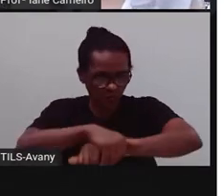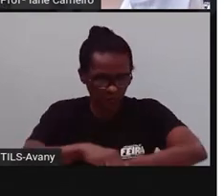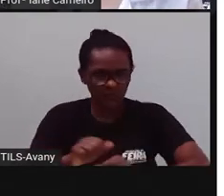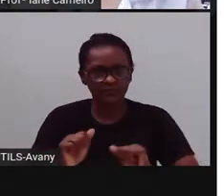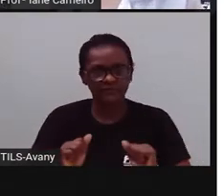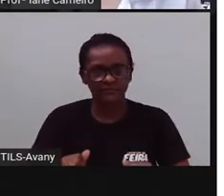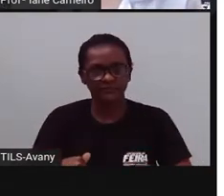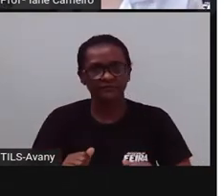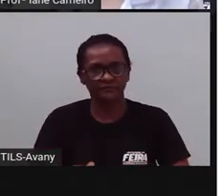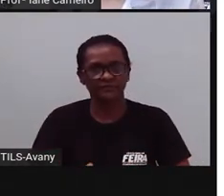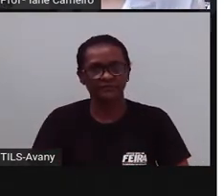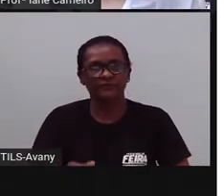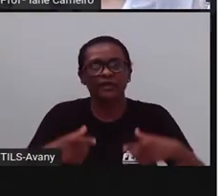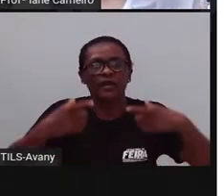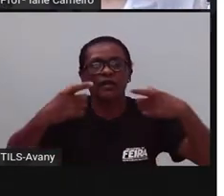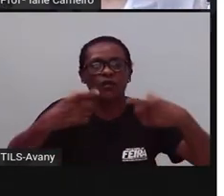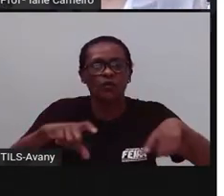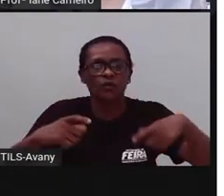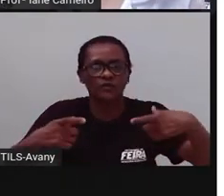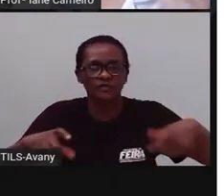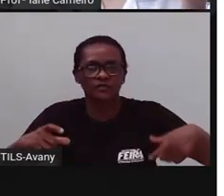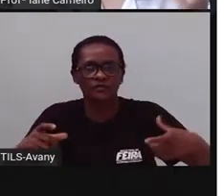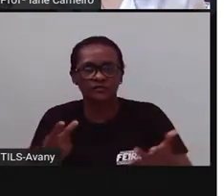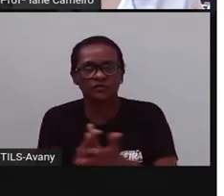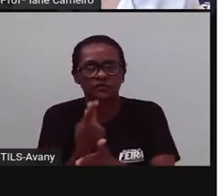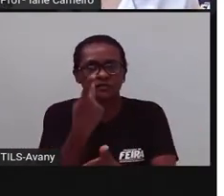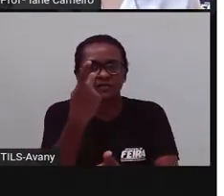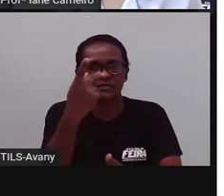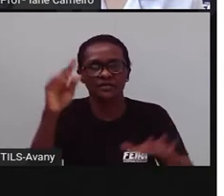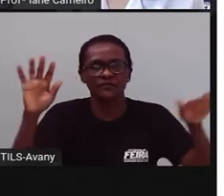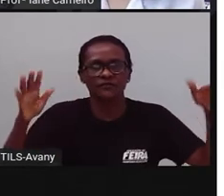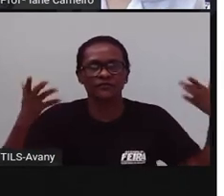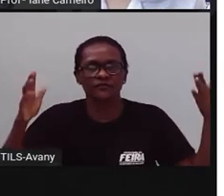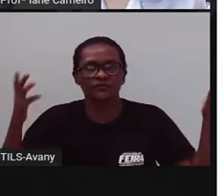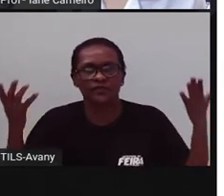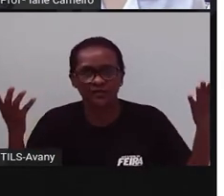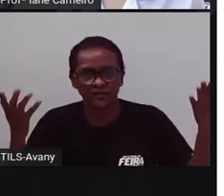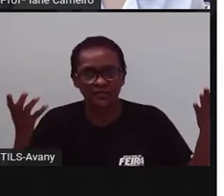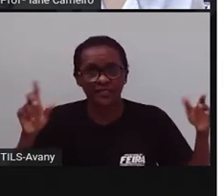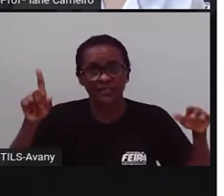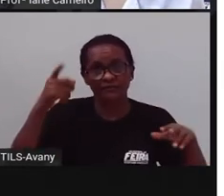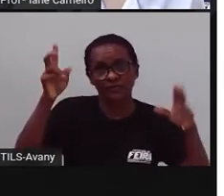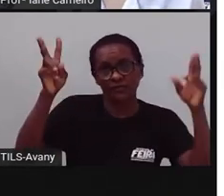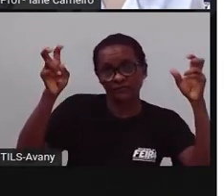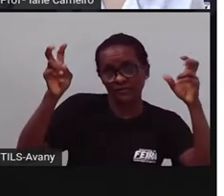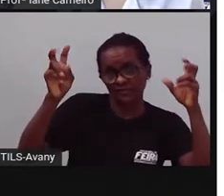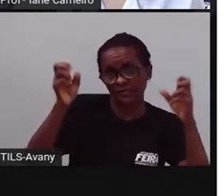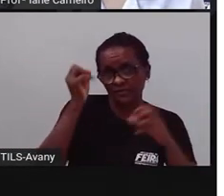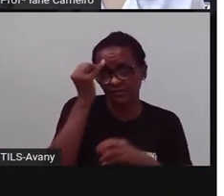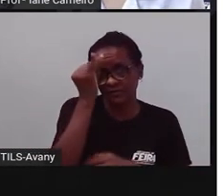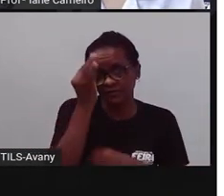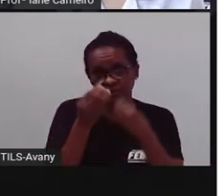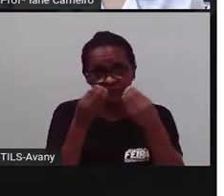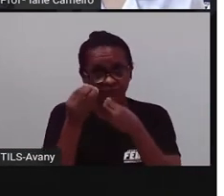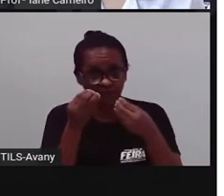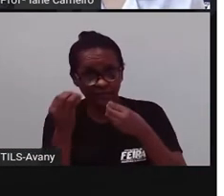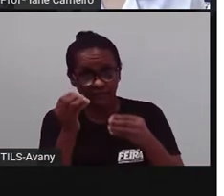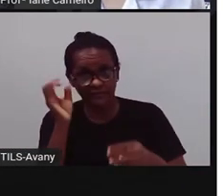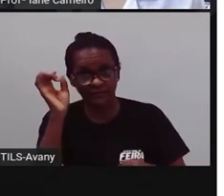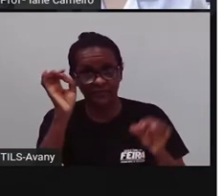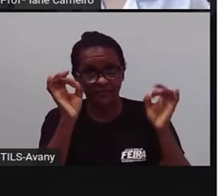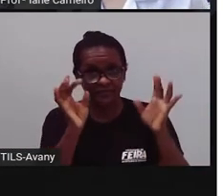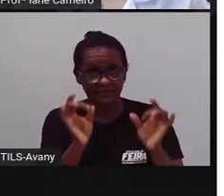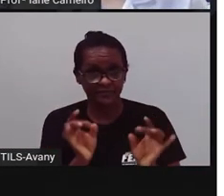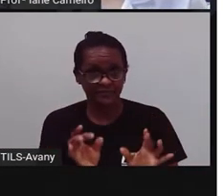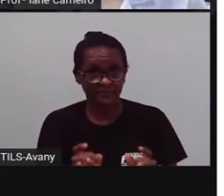onde vai acontecer né e uma mensagem final do convite né então aqui ó tá trazendo para você se todos esses modelos